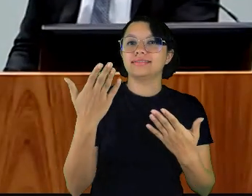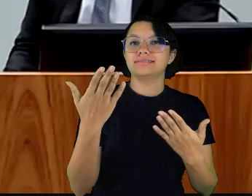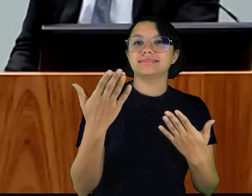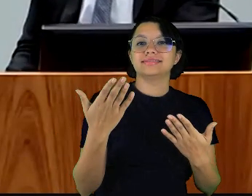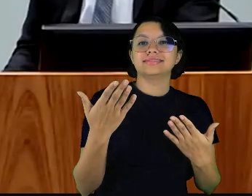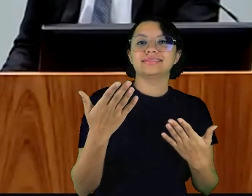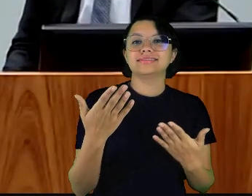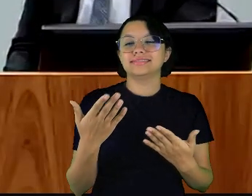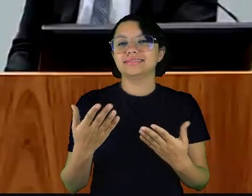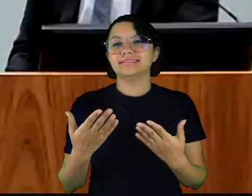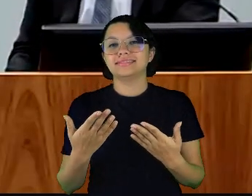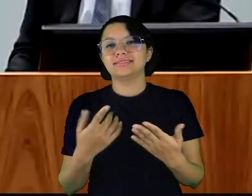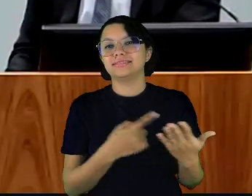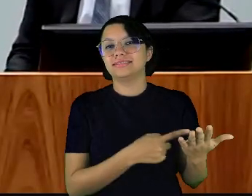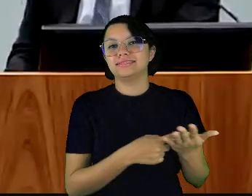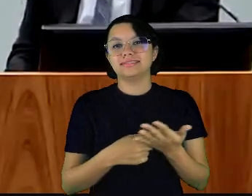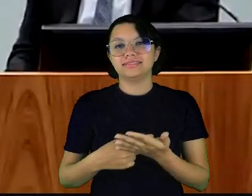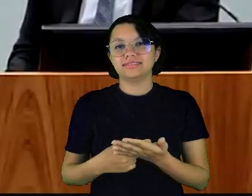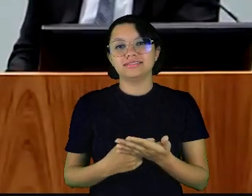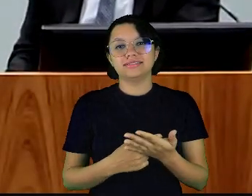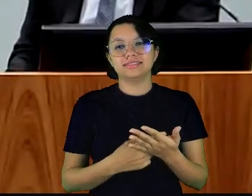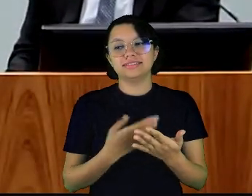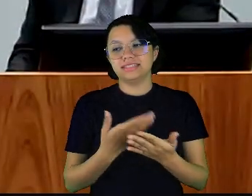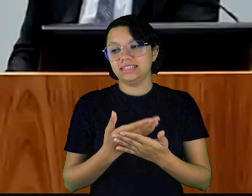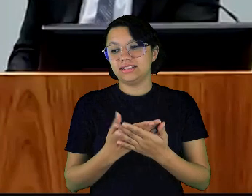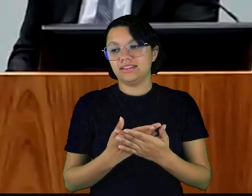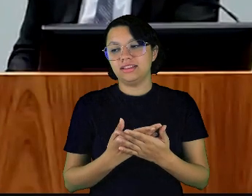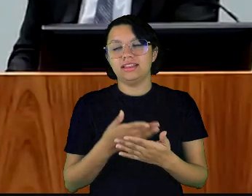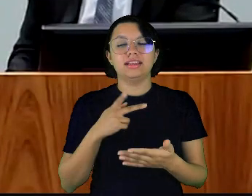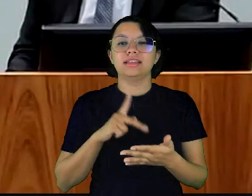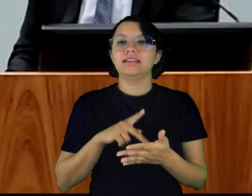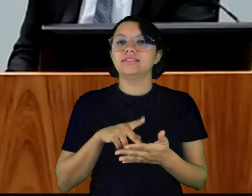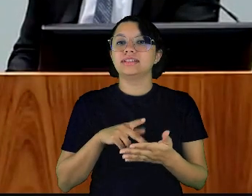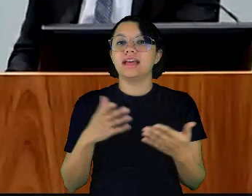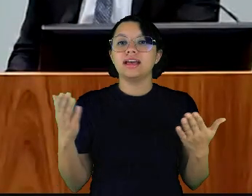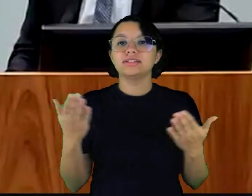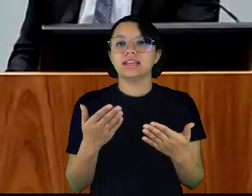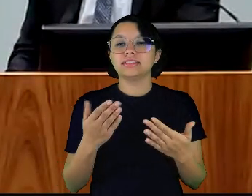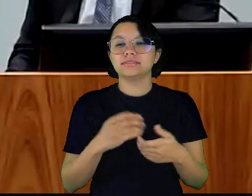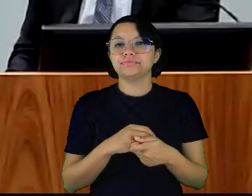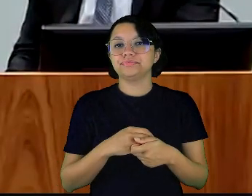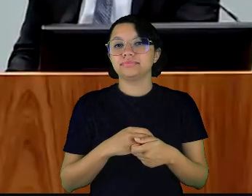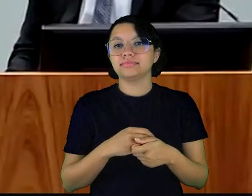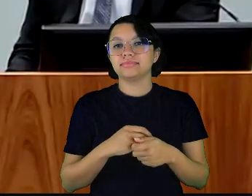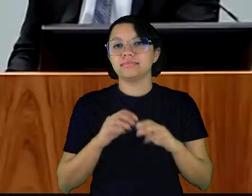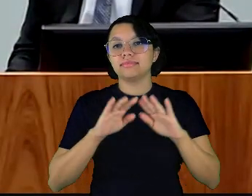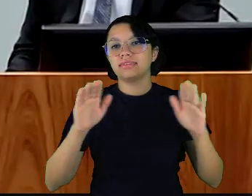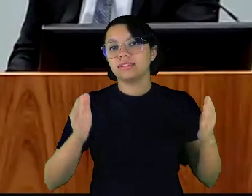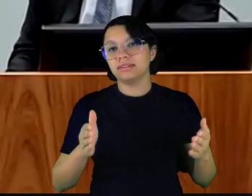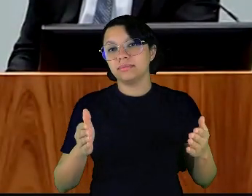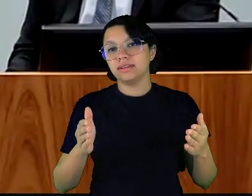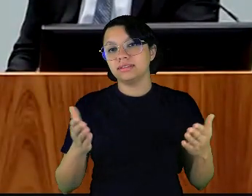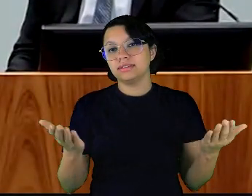o convite da escola, porque, na verdade, esta mesa aqui